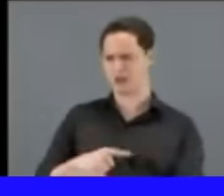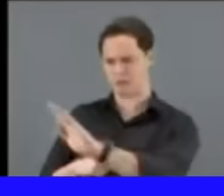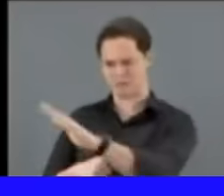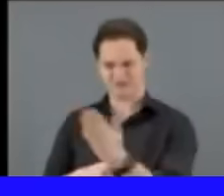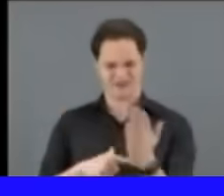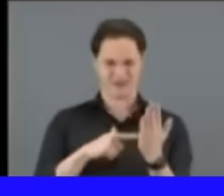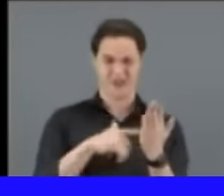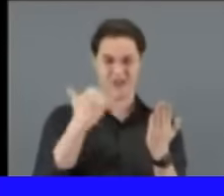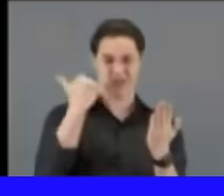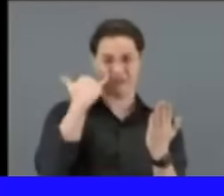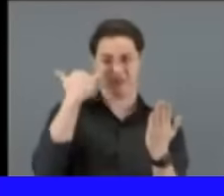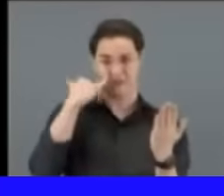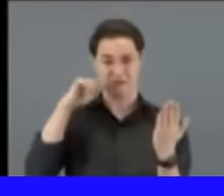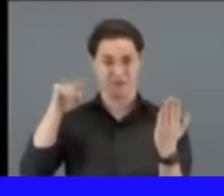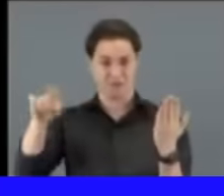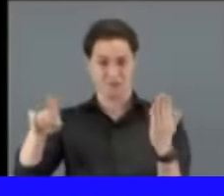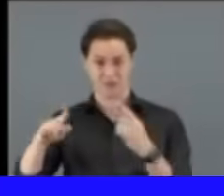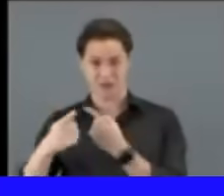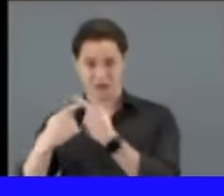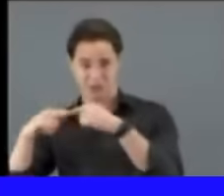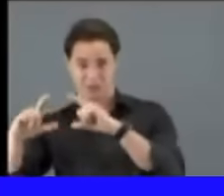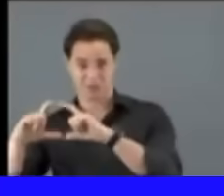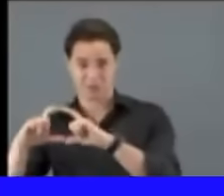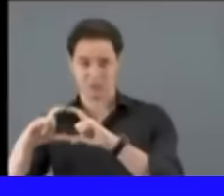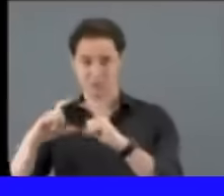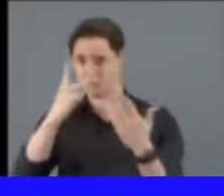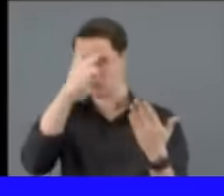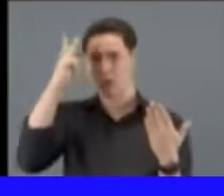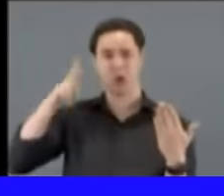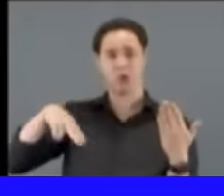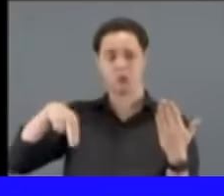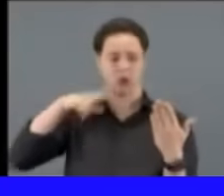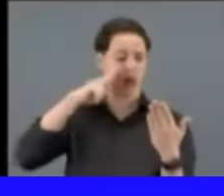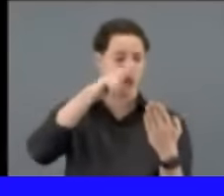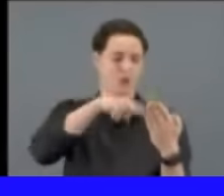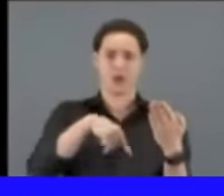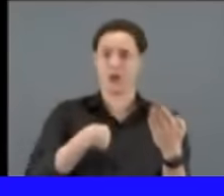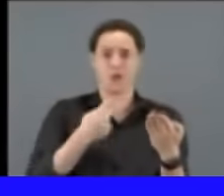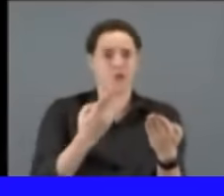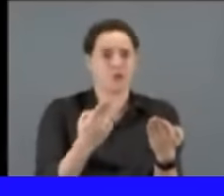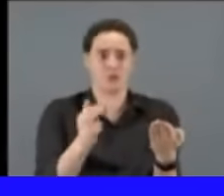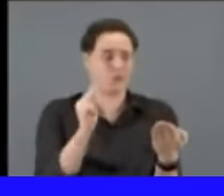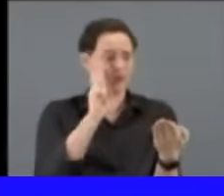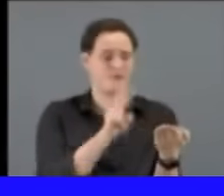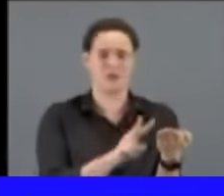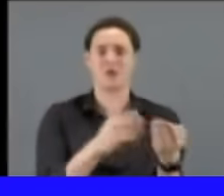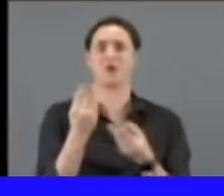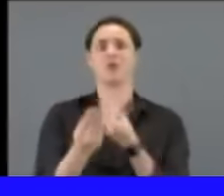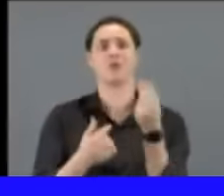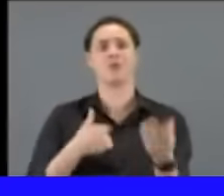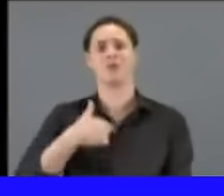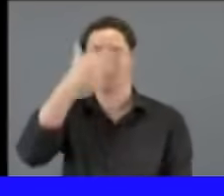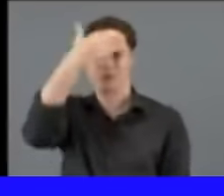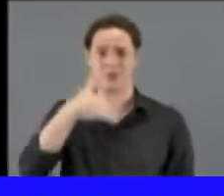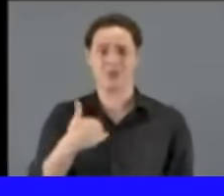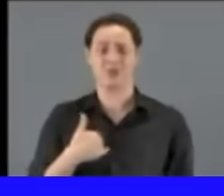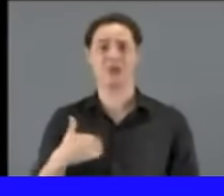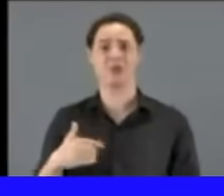que é tão secreto que ninguém nunca leu, nem eu mesmo. Como é que eu vou provar que eu não recebi?